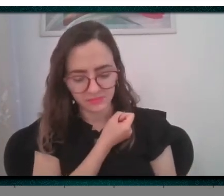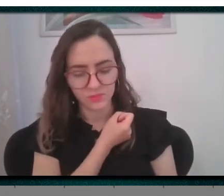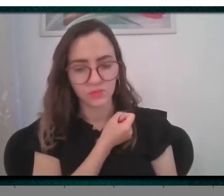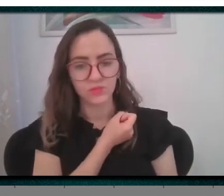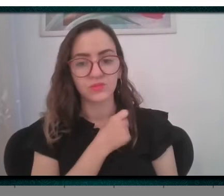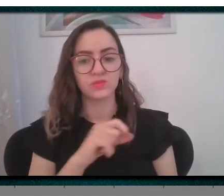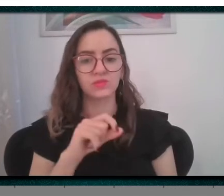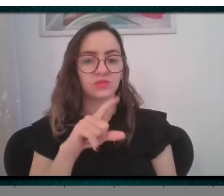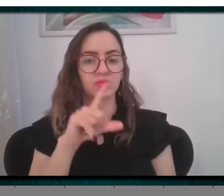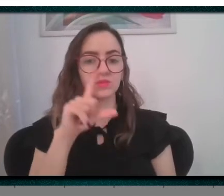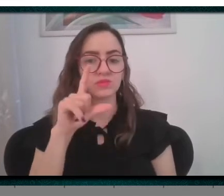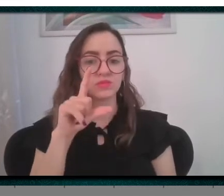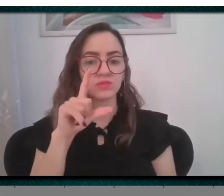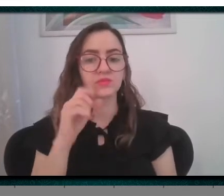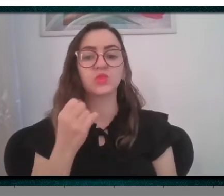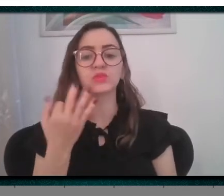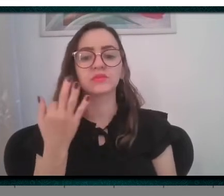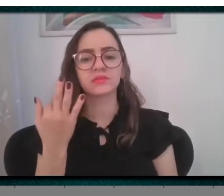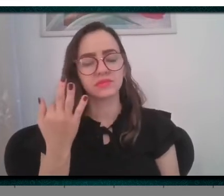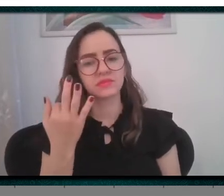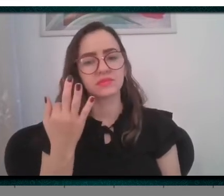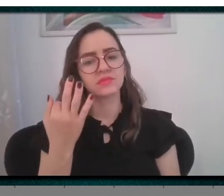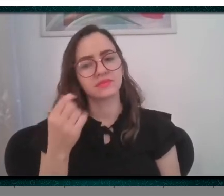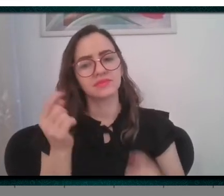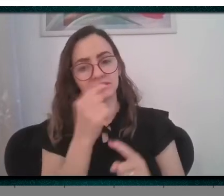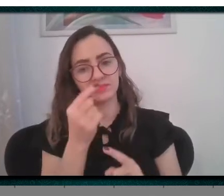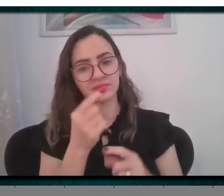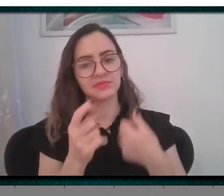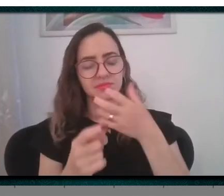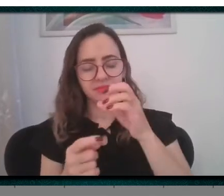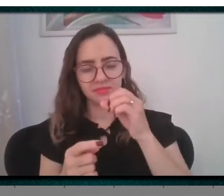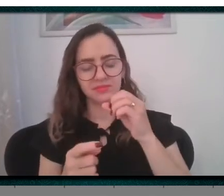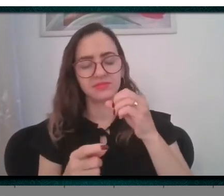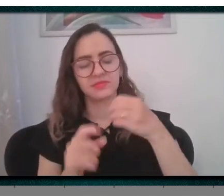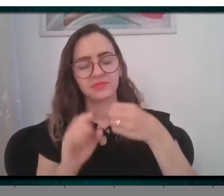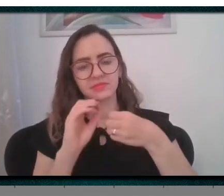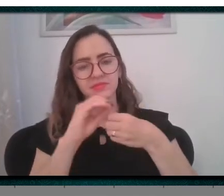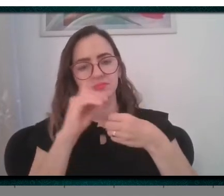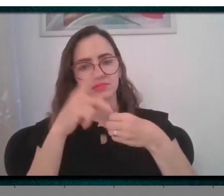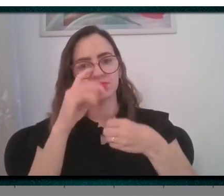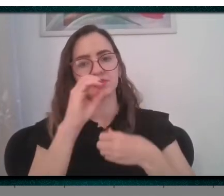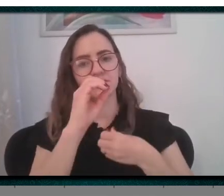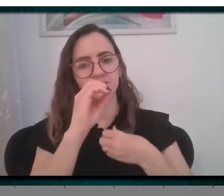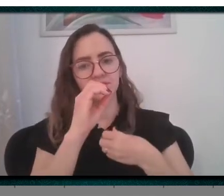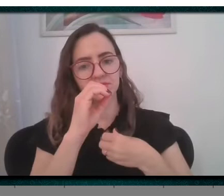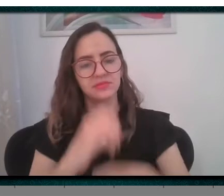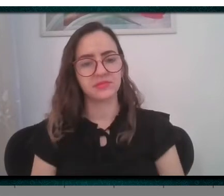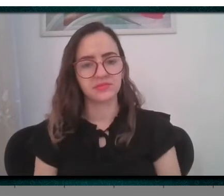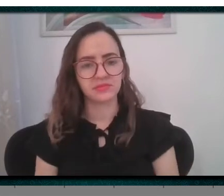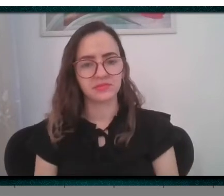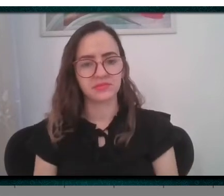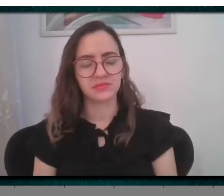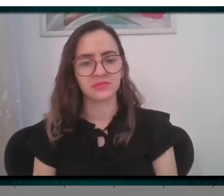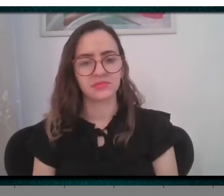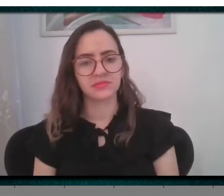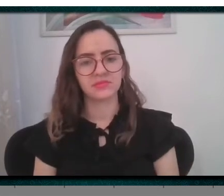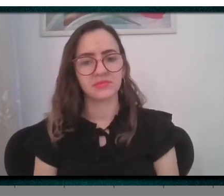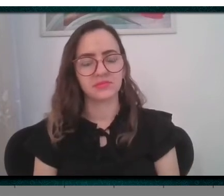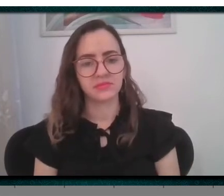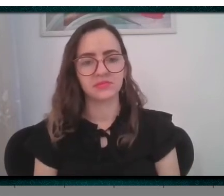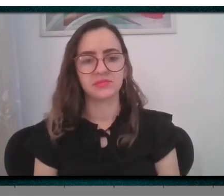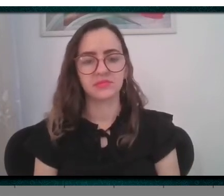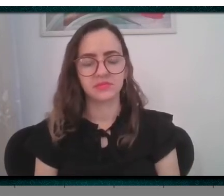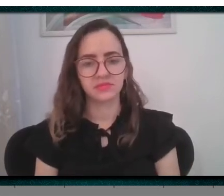número é 10 elevado a 0. Tá? Vocês sabem por quê, gente? Vocês perceberam por que 10 elevado a 0 é o maior número?